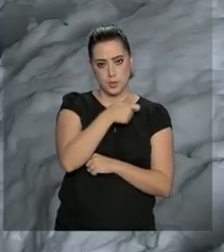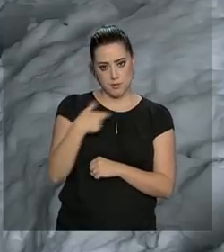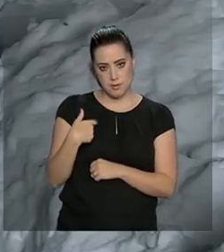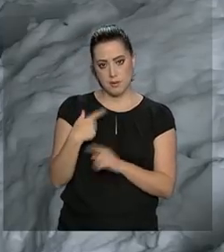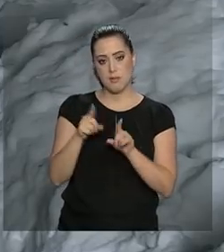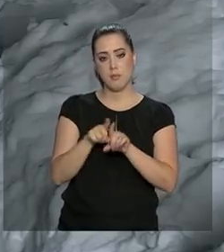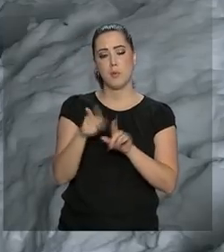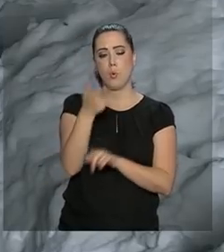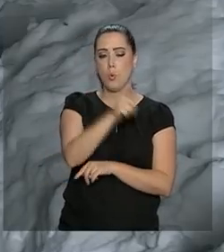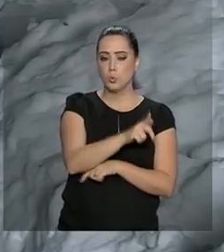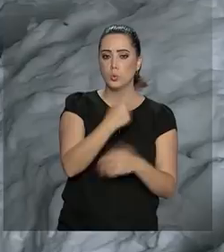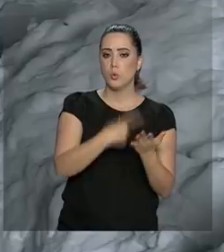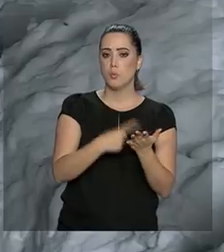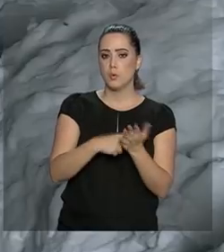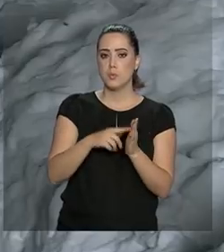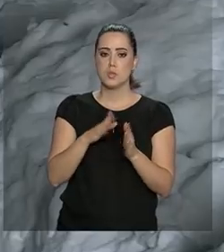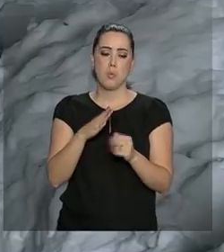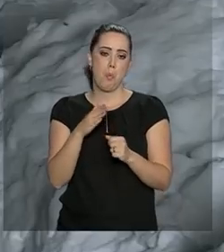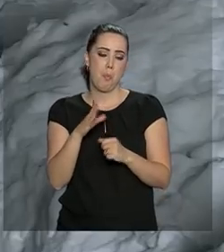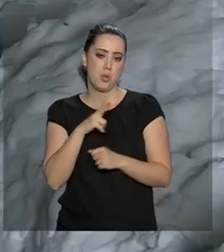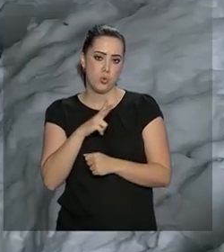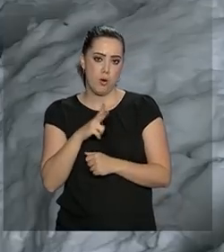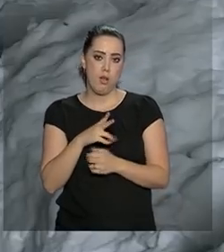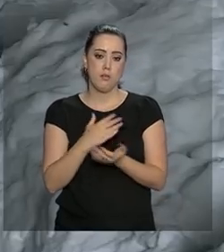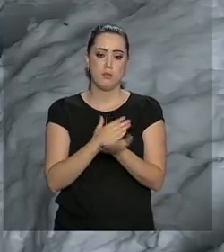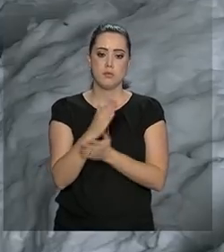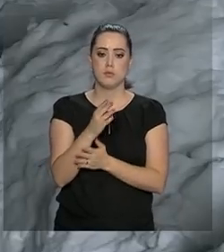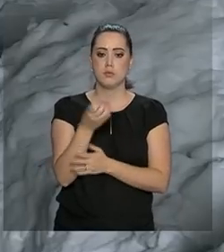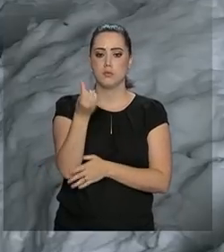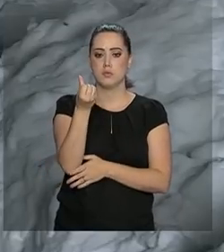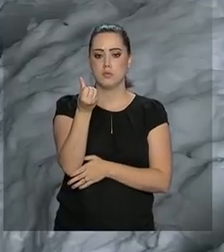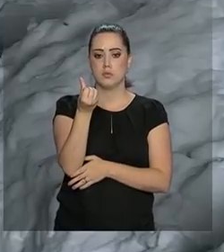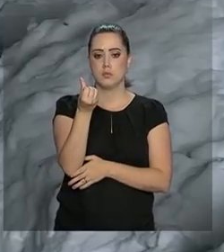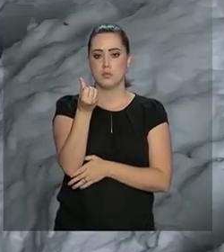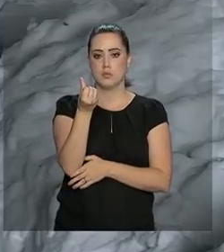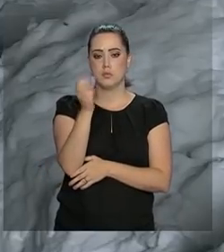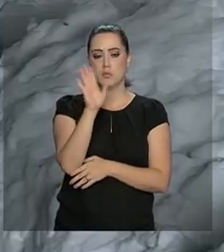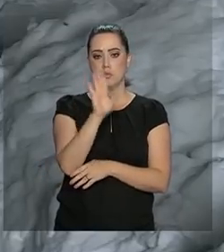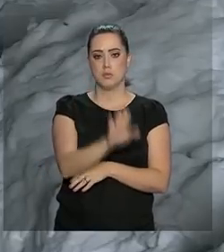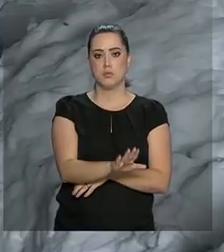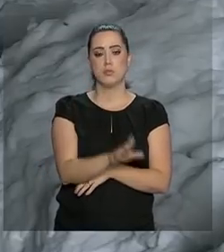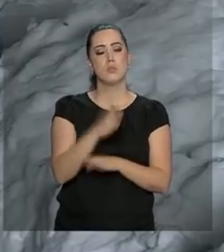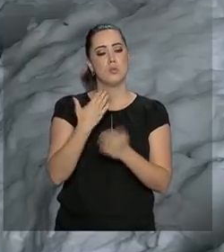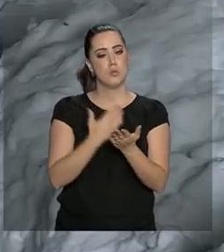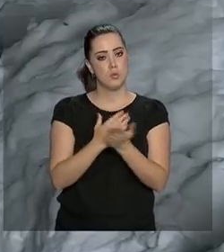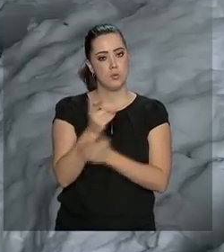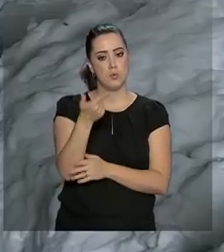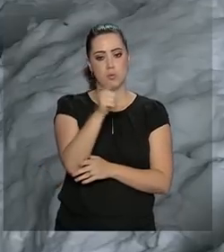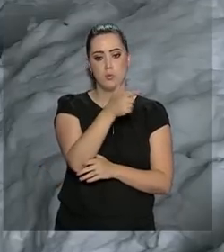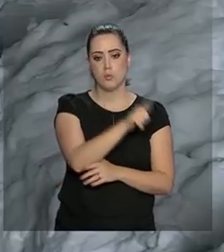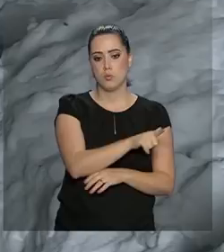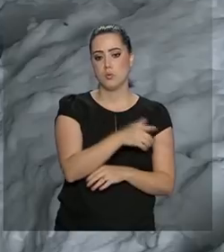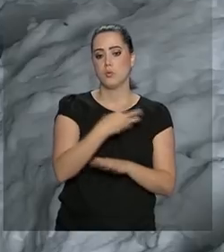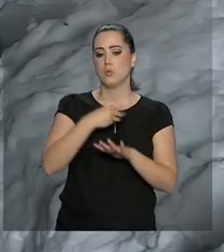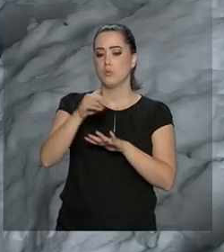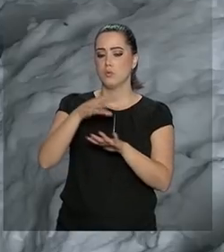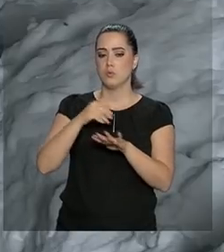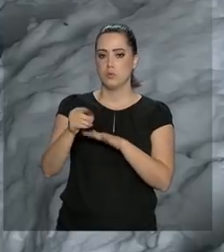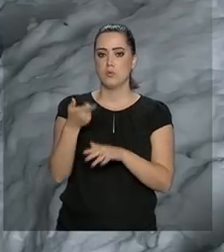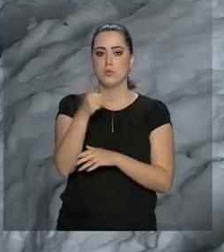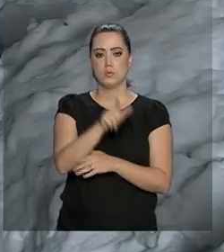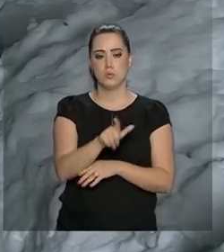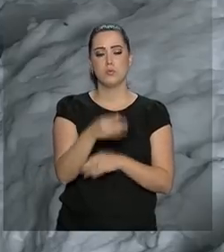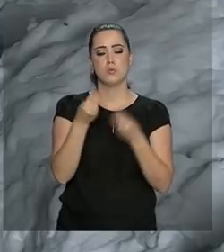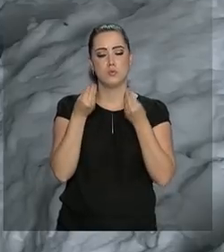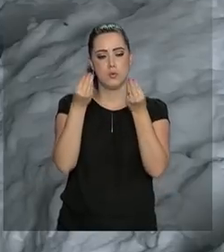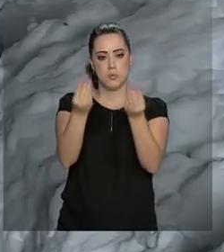outro compromisso, um compromisso privado, que começou às 6 horas da tarde. E com qualquer outra informação, eu volto